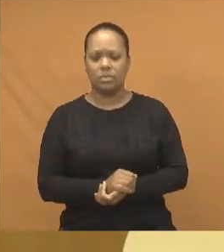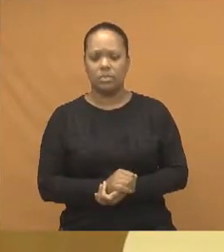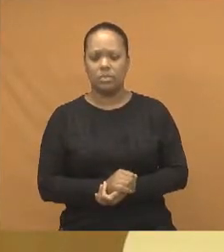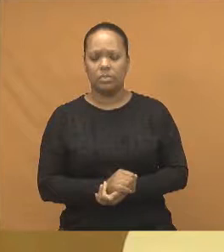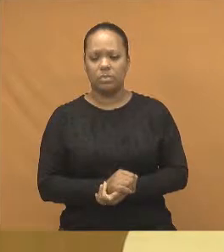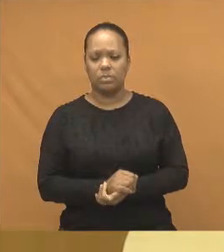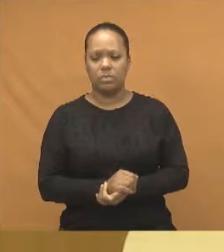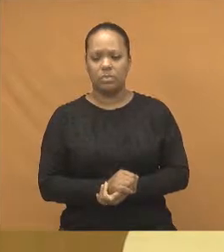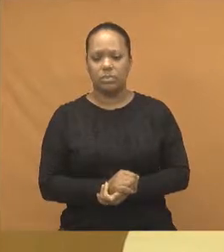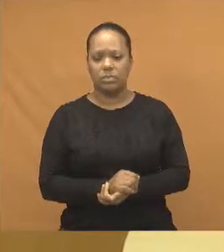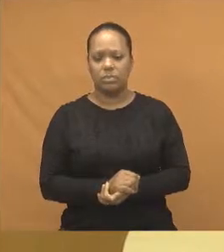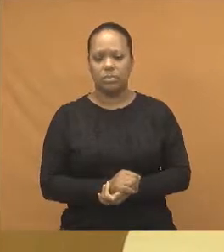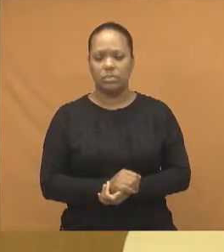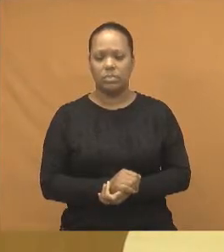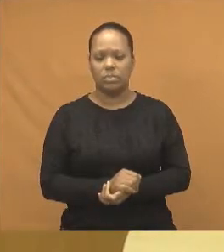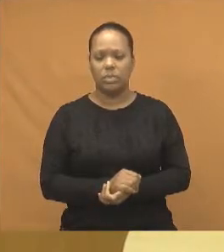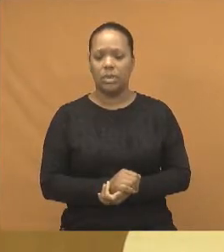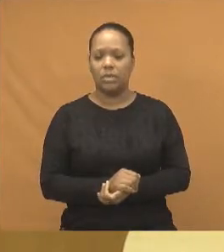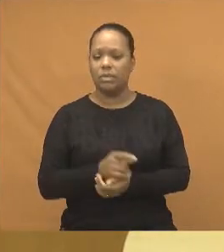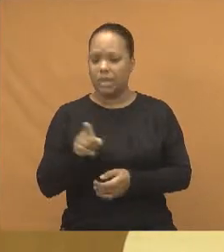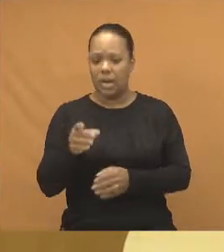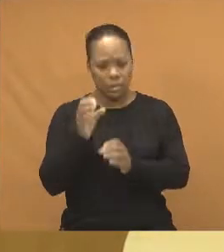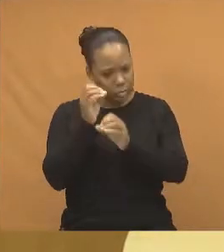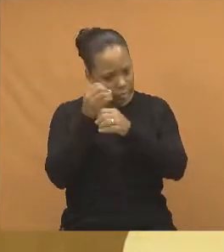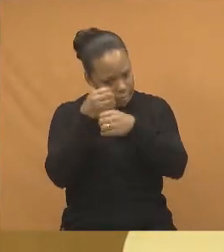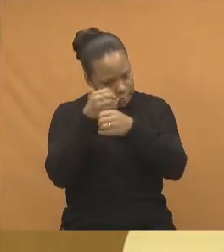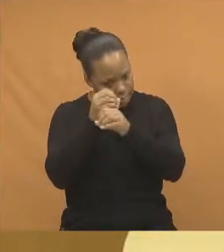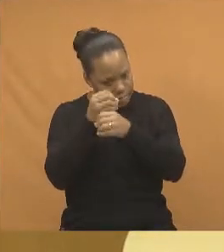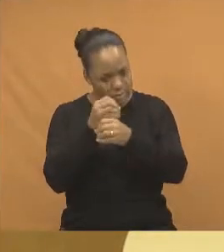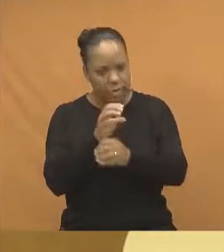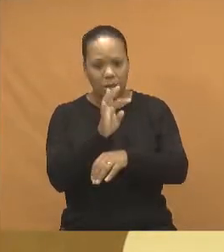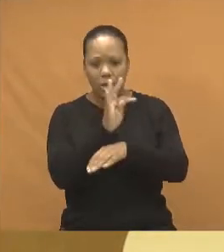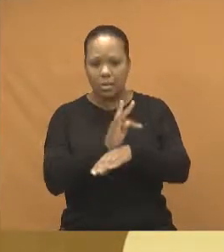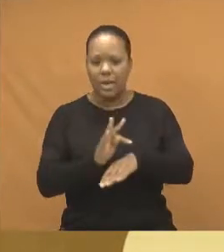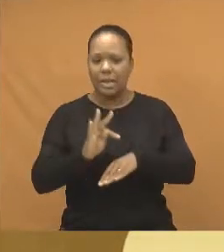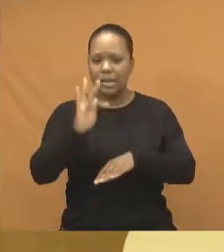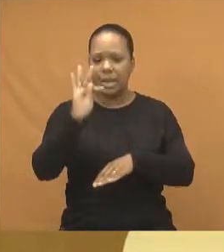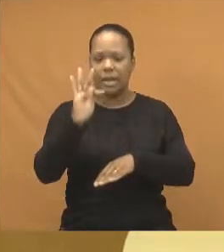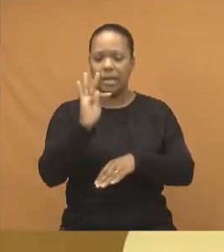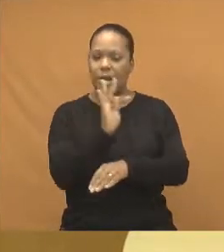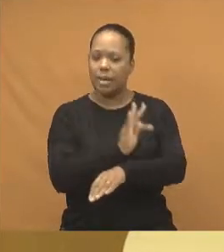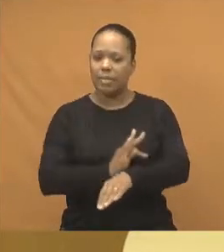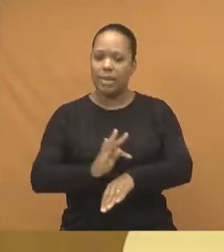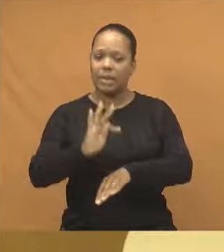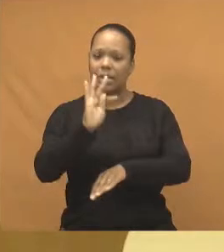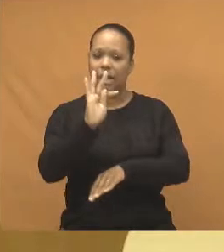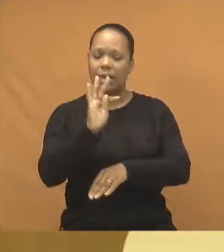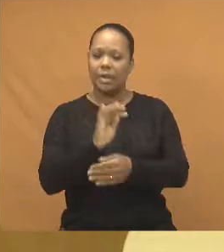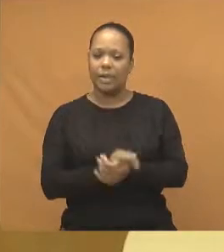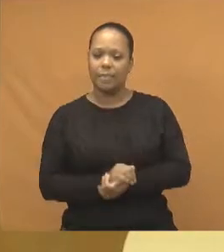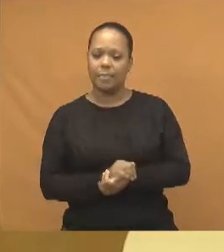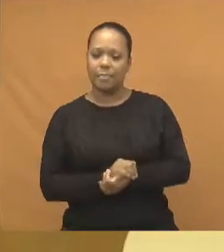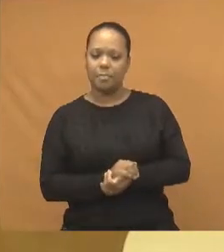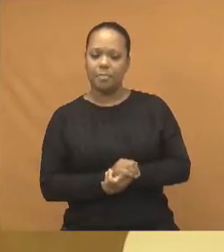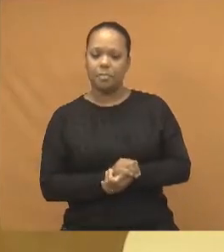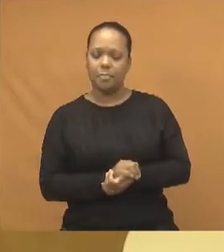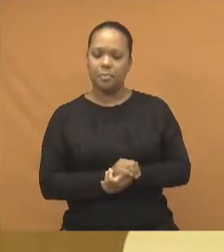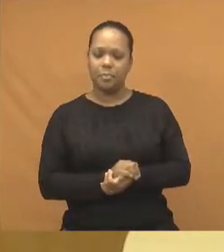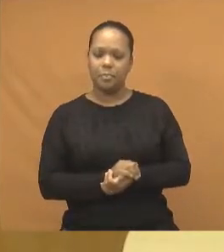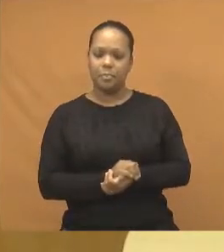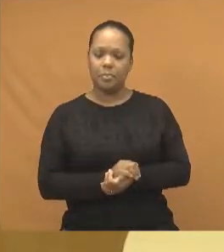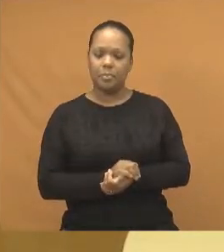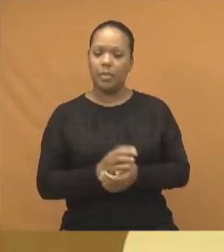98,75%, são realizados no laboratório, e tem uma técnica, às vezes, mais vantajosa, mas